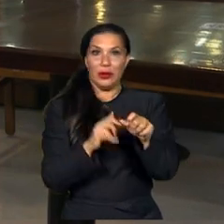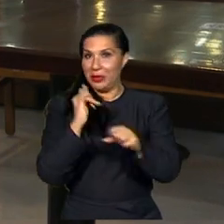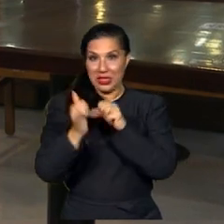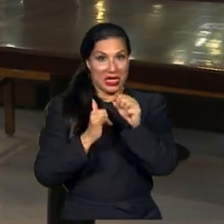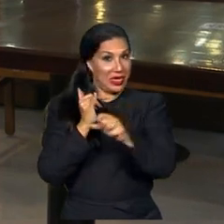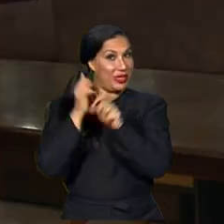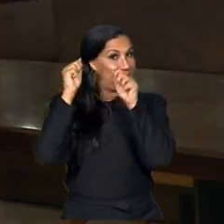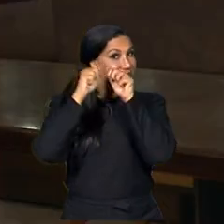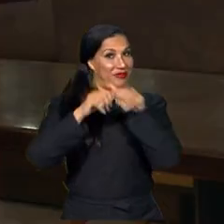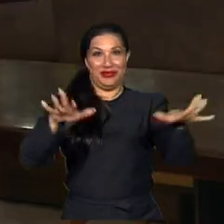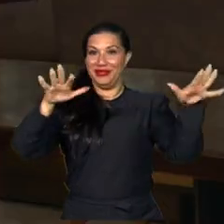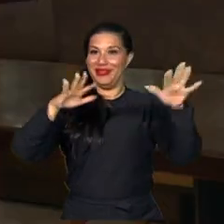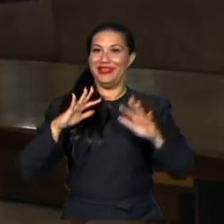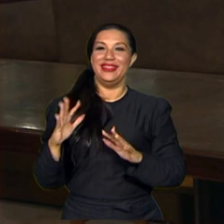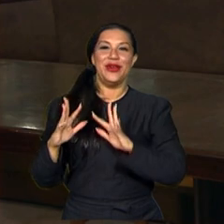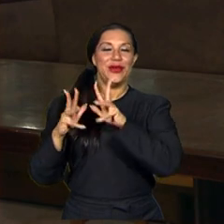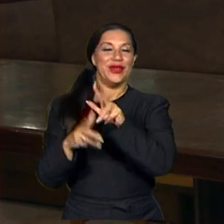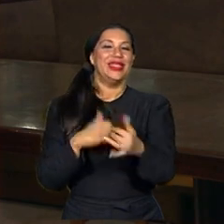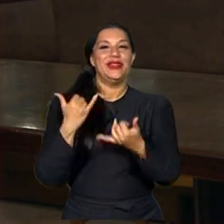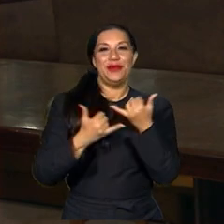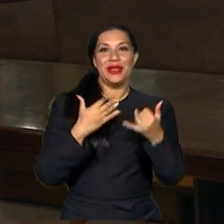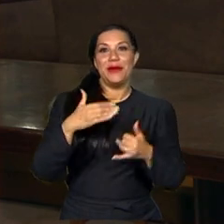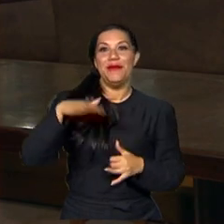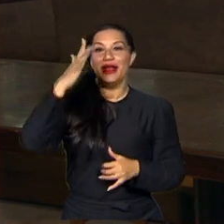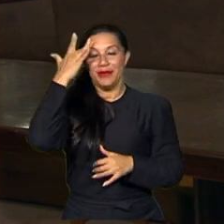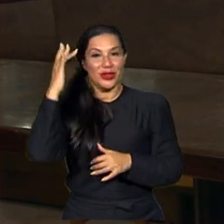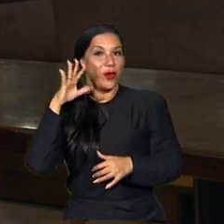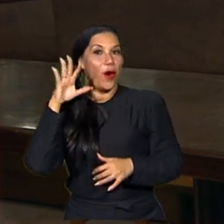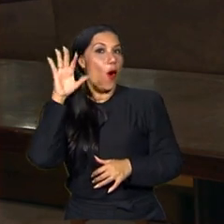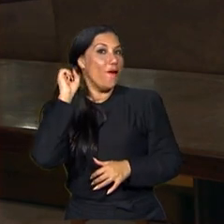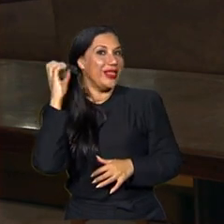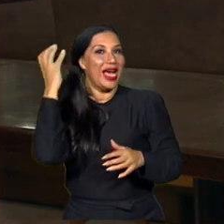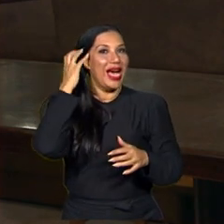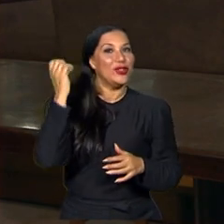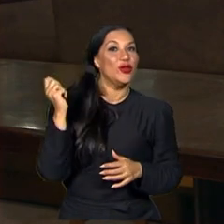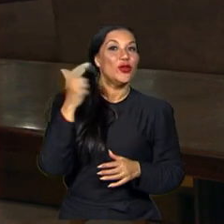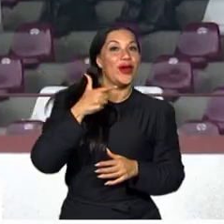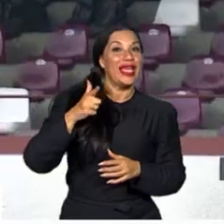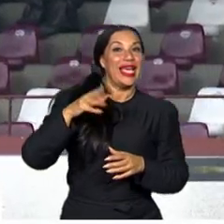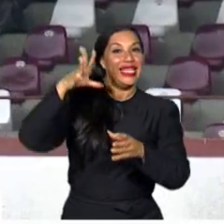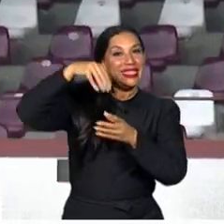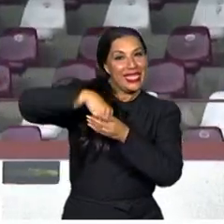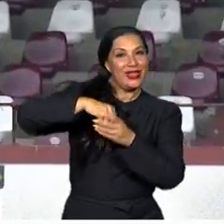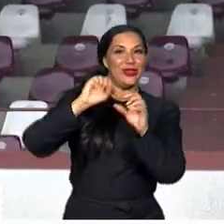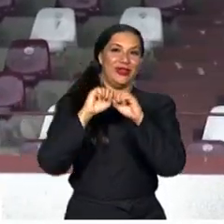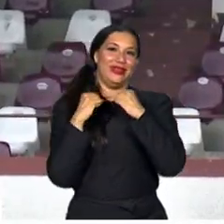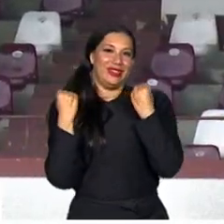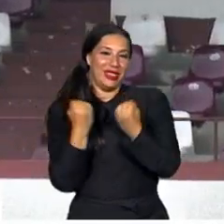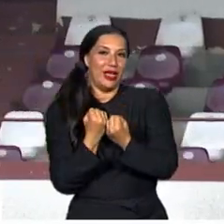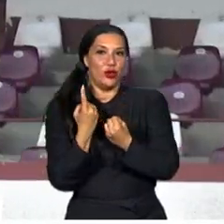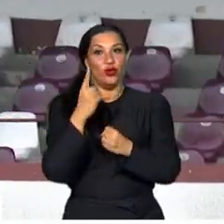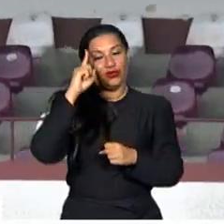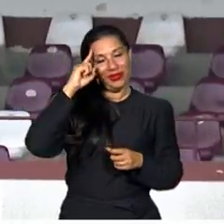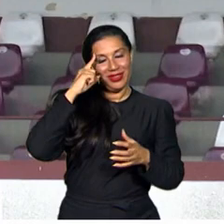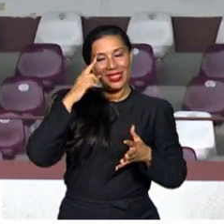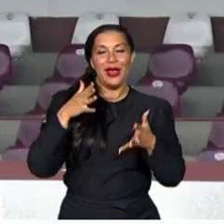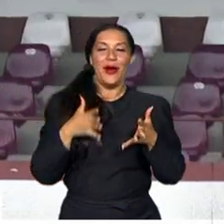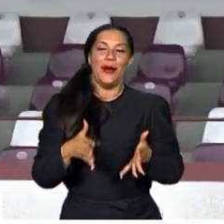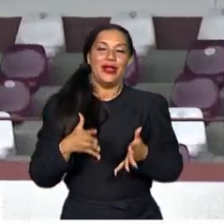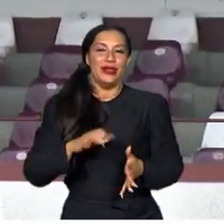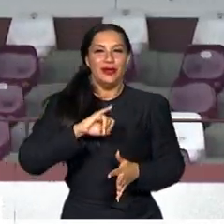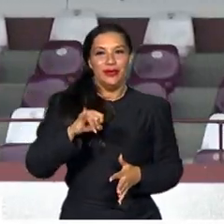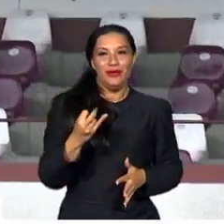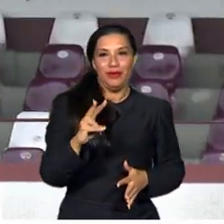vai para o mundo inteiro. A gente brinca até que às vezes tem mais gente ouvindo a gente do que dentro do estádio. Um dia, durante uma partida do